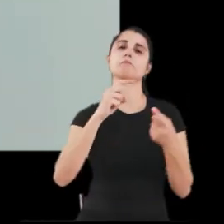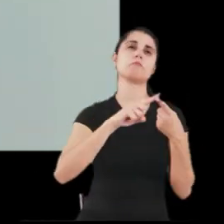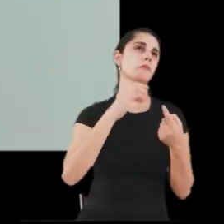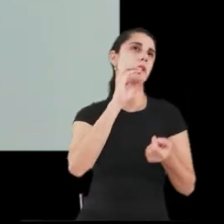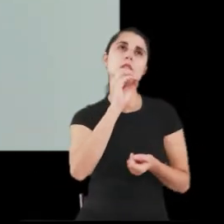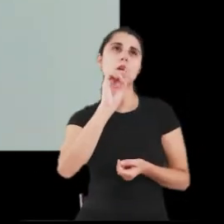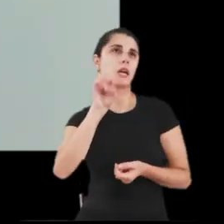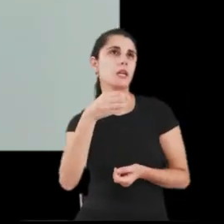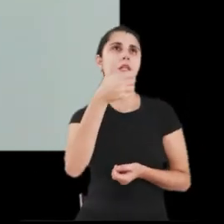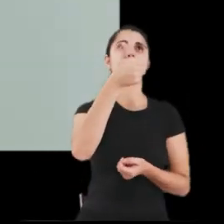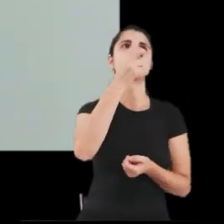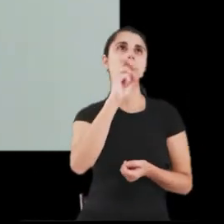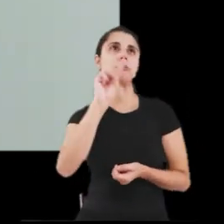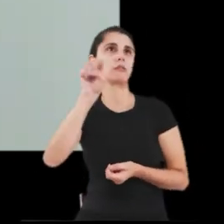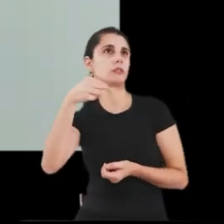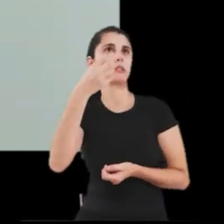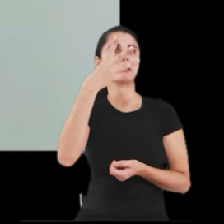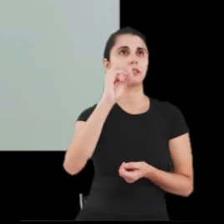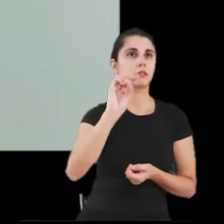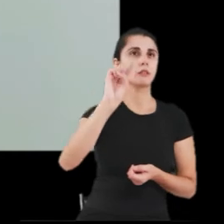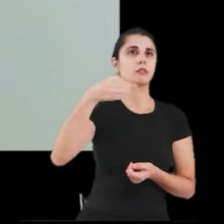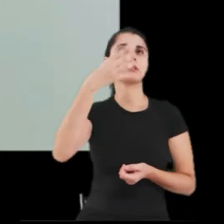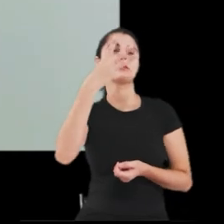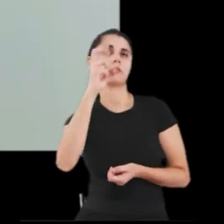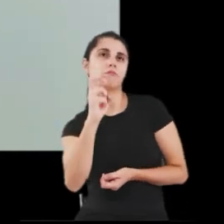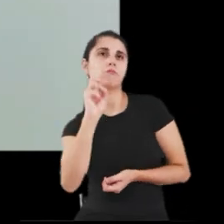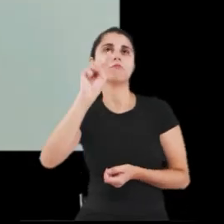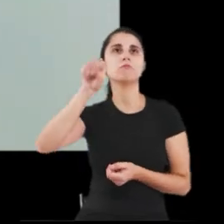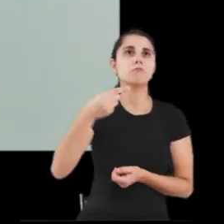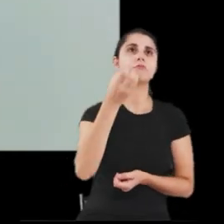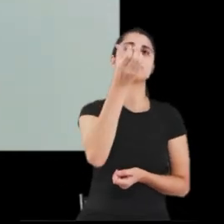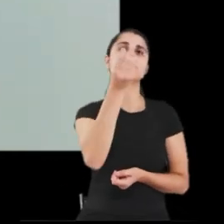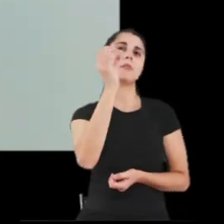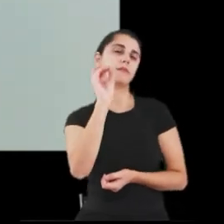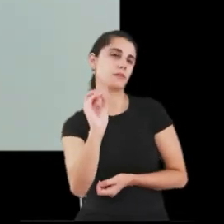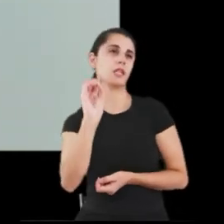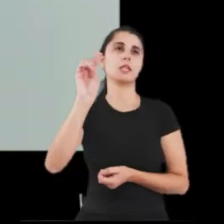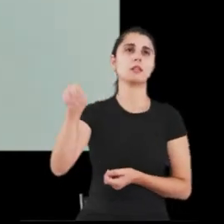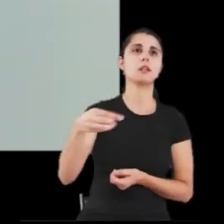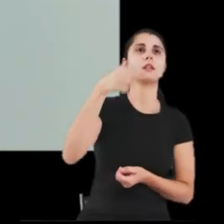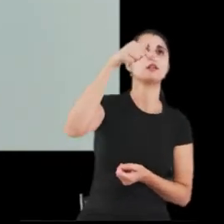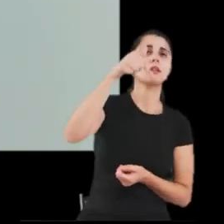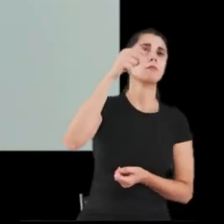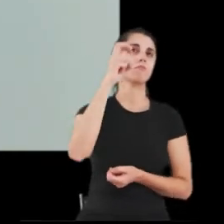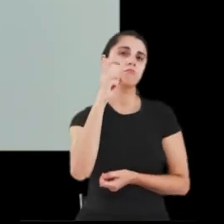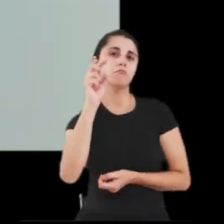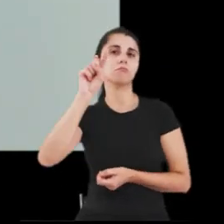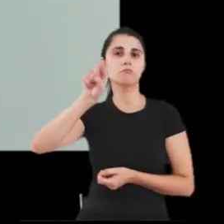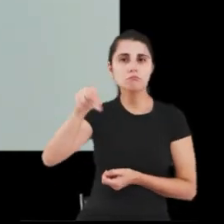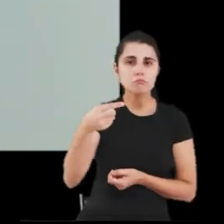0, 15, 30, 45, 60,